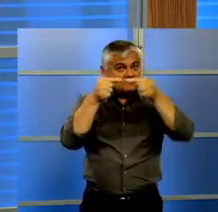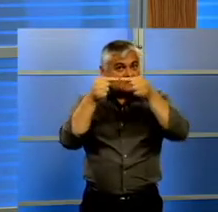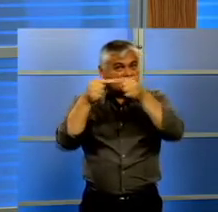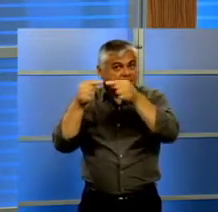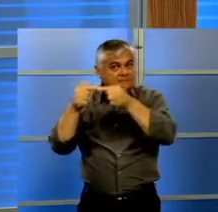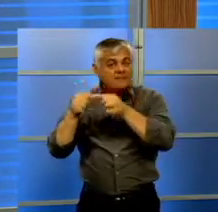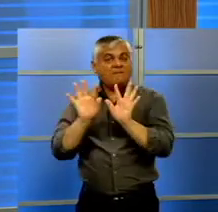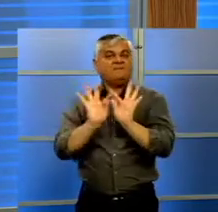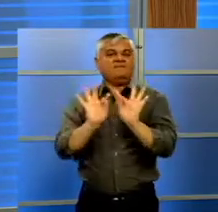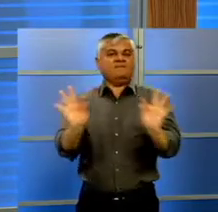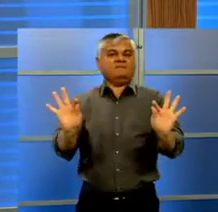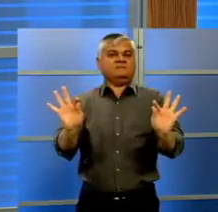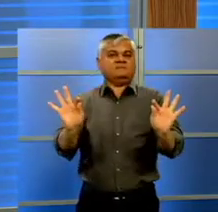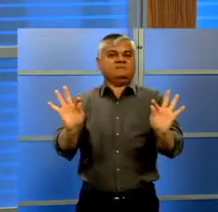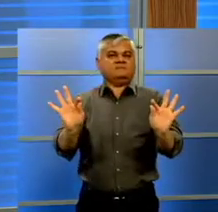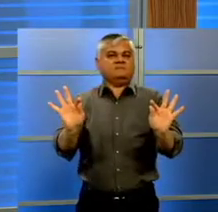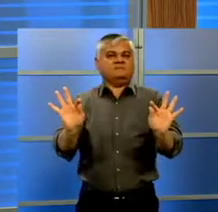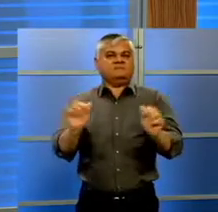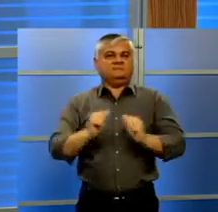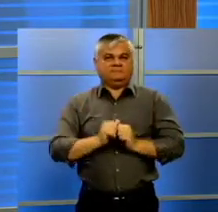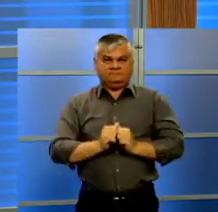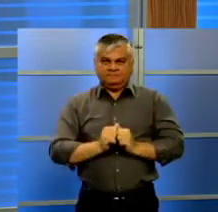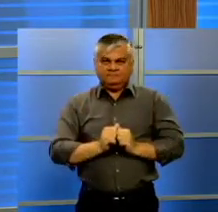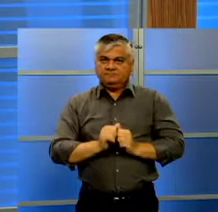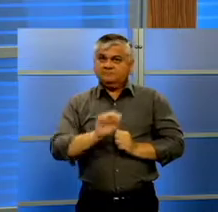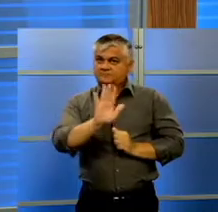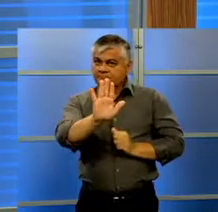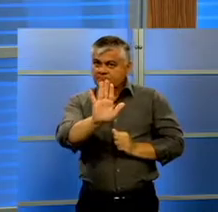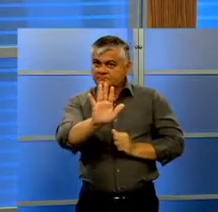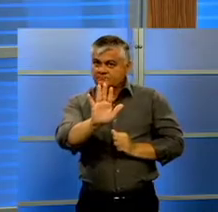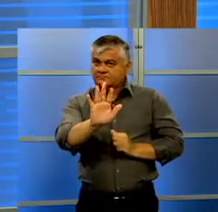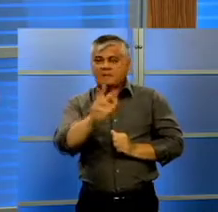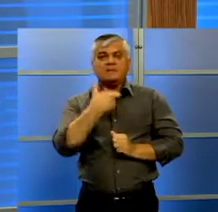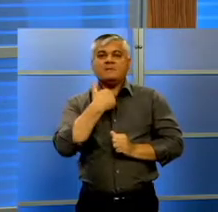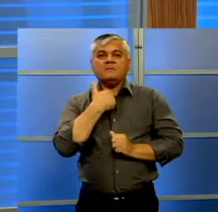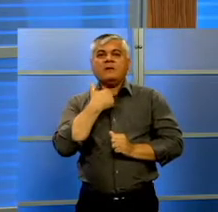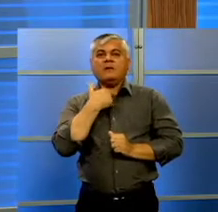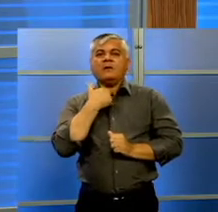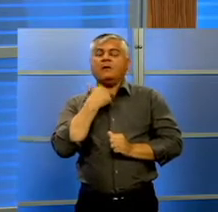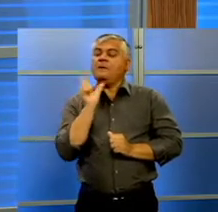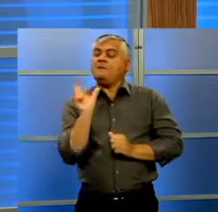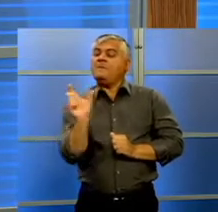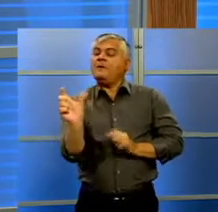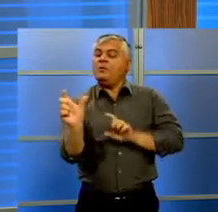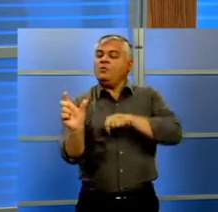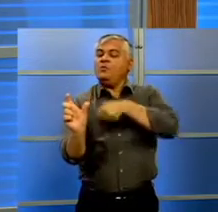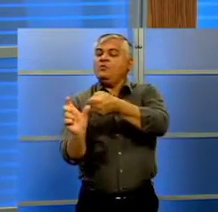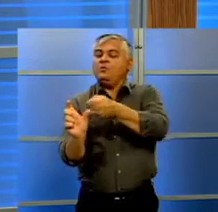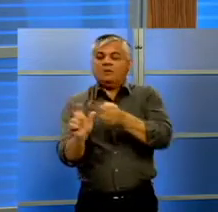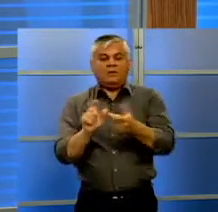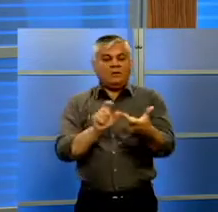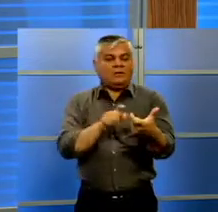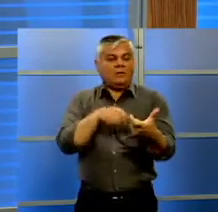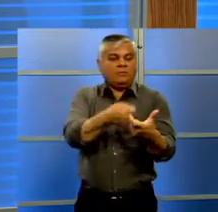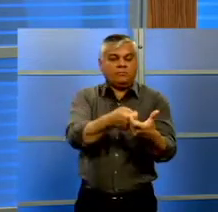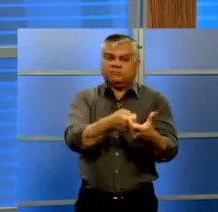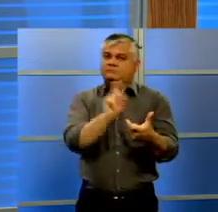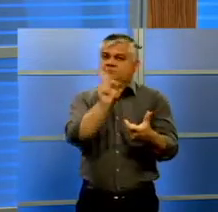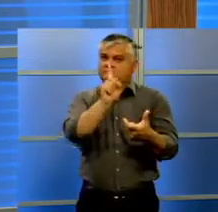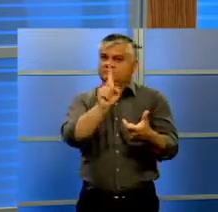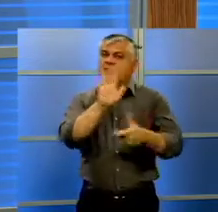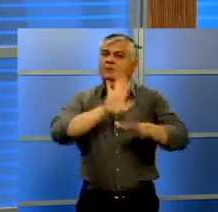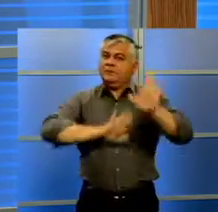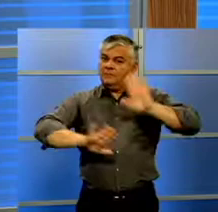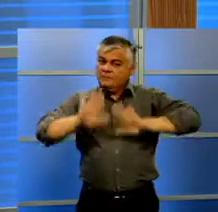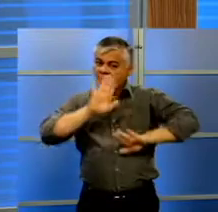na construção frasal da Libras? Por isso, não se pode construir um discurso com base apenas em sinais soltos.